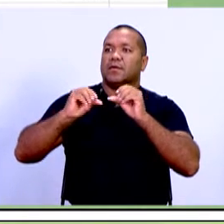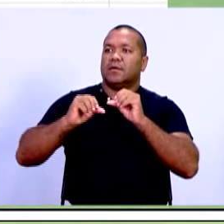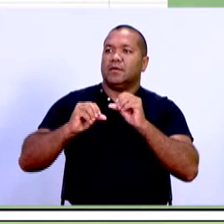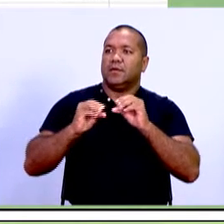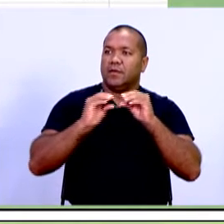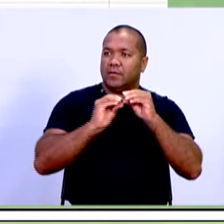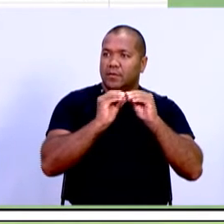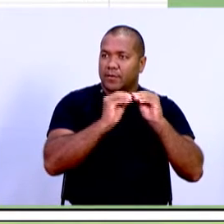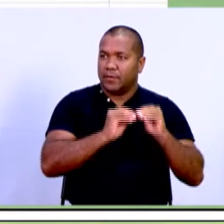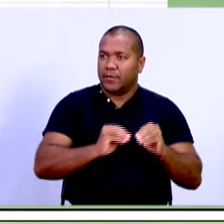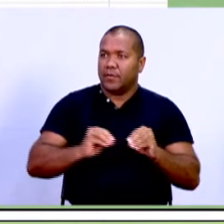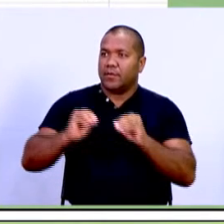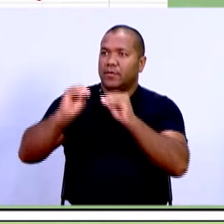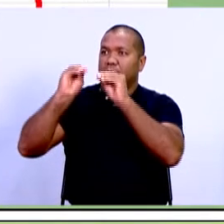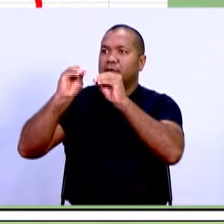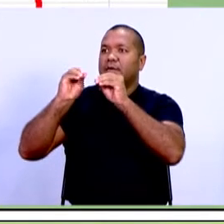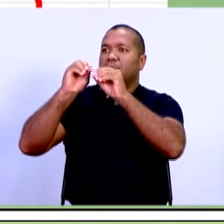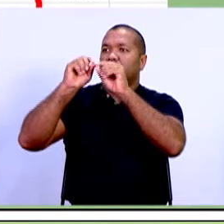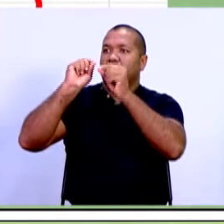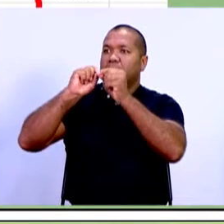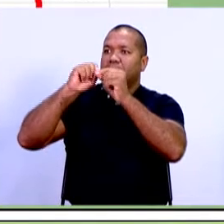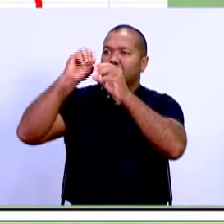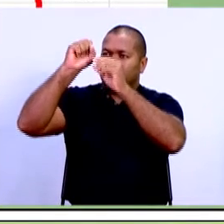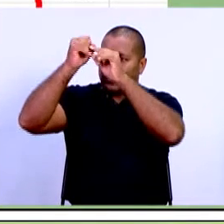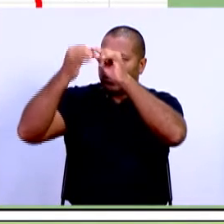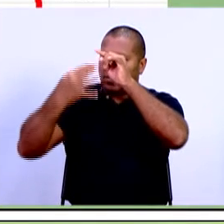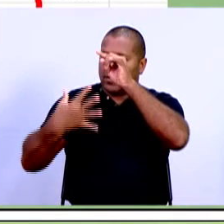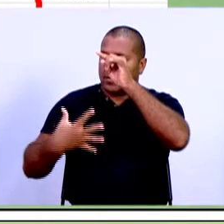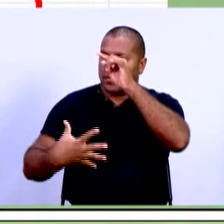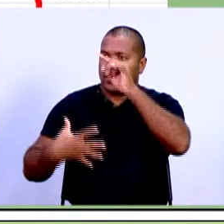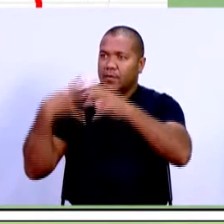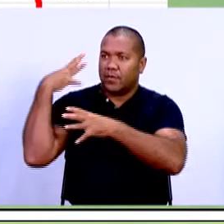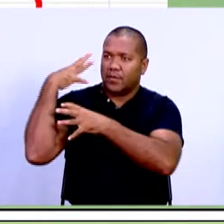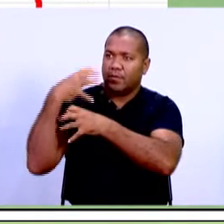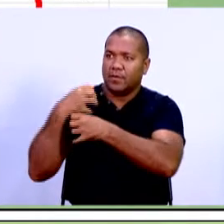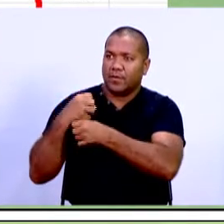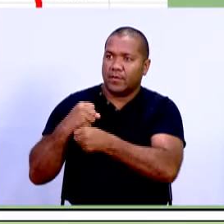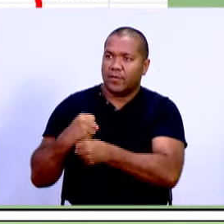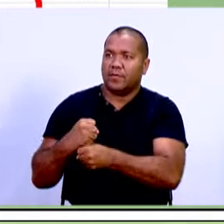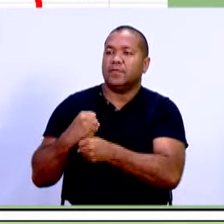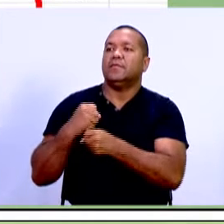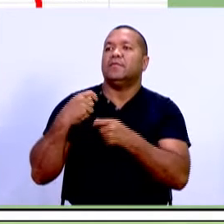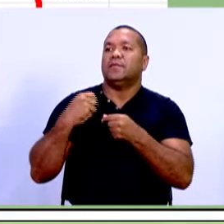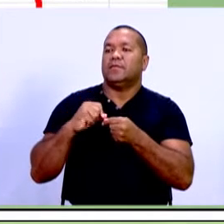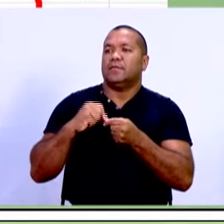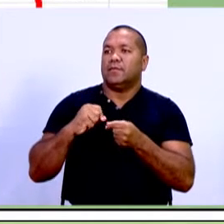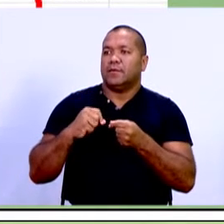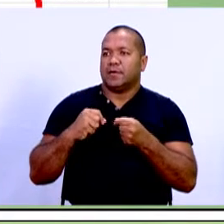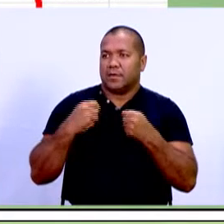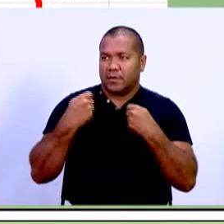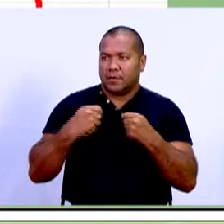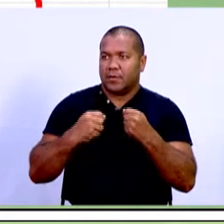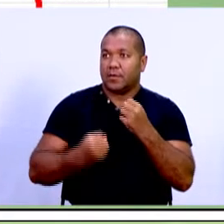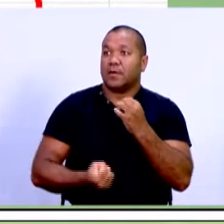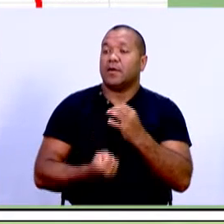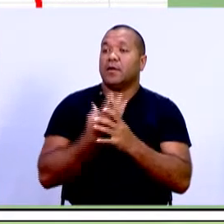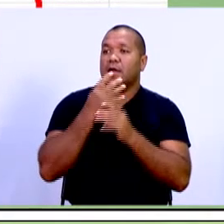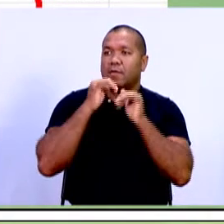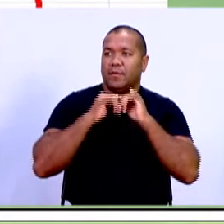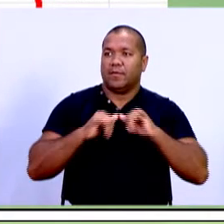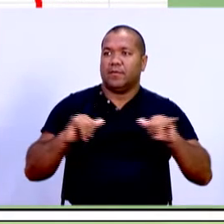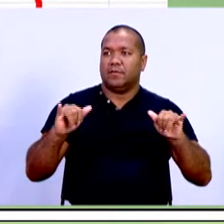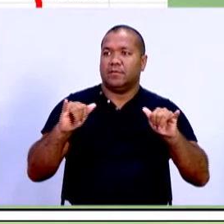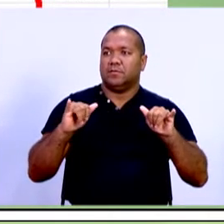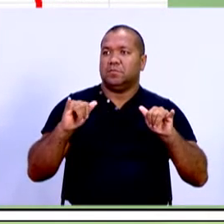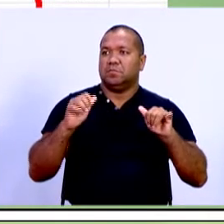e ele vai fazer todos os cálculos que forem necessários. Então, para eu gerar uma informação, eu não vou